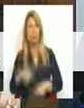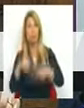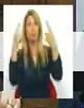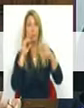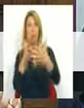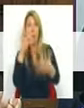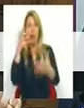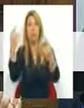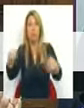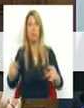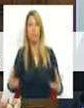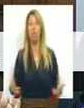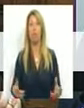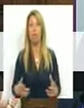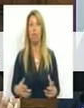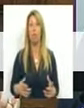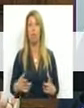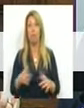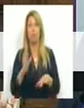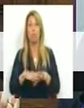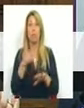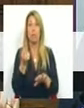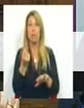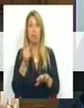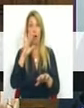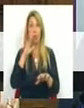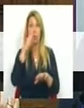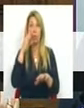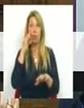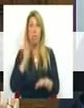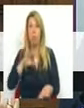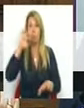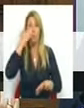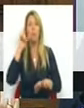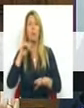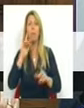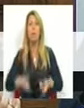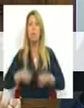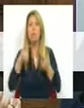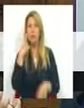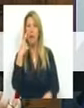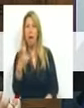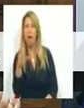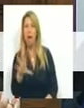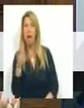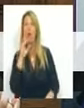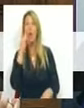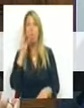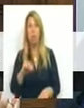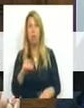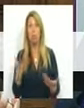tiveram não só na liquidez do banco, mas também na percepção dos investidores sobre o banco e no impacto das suas